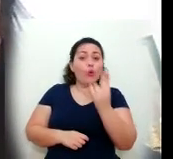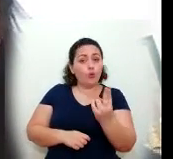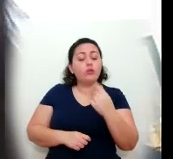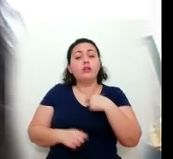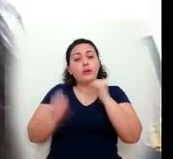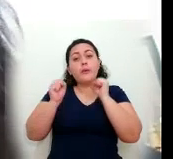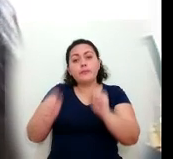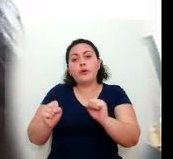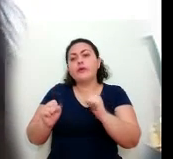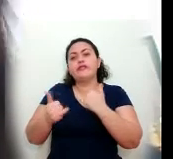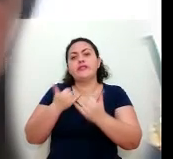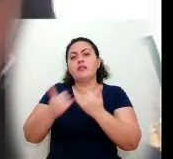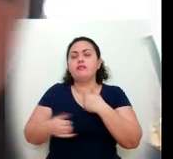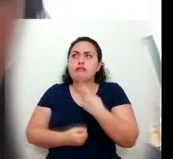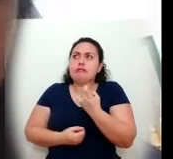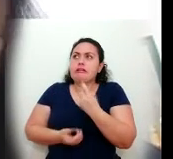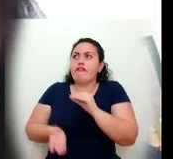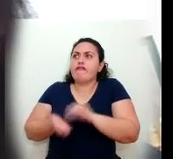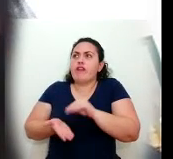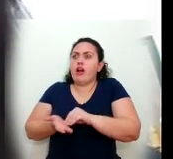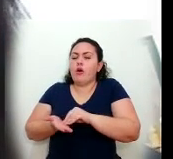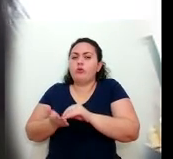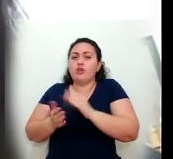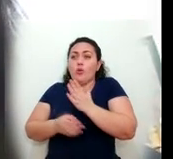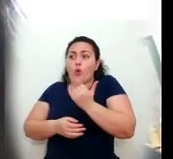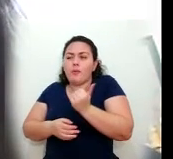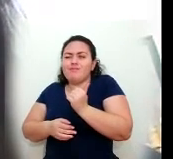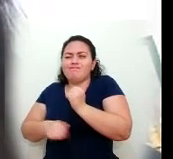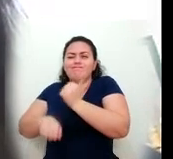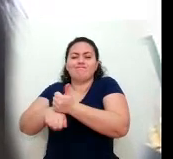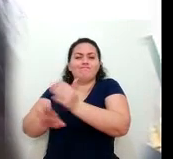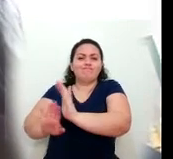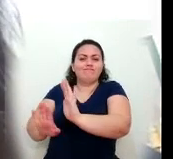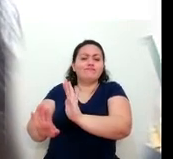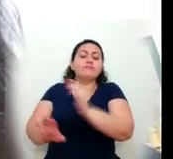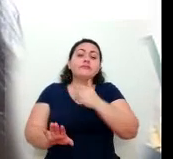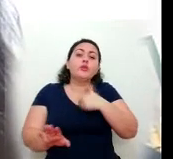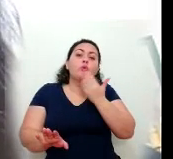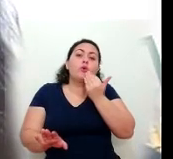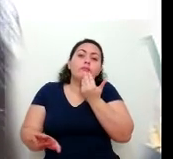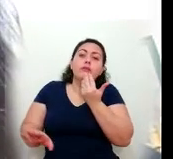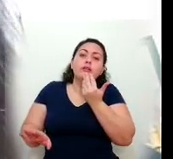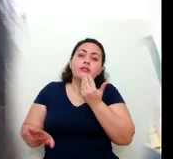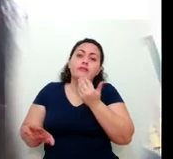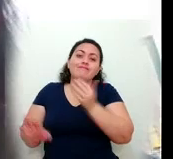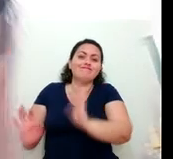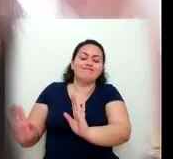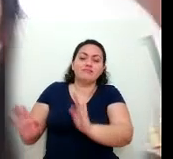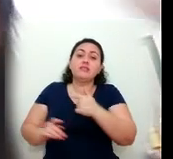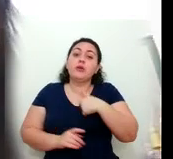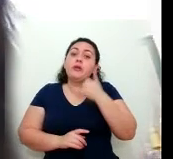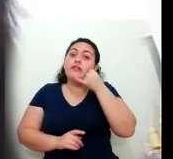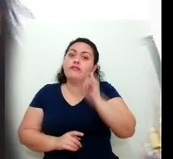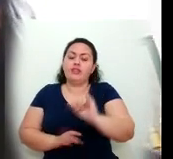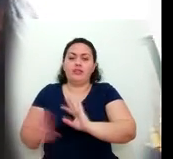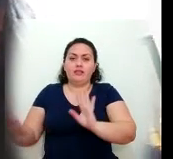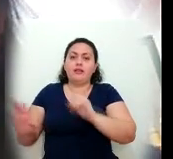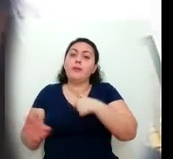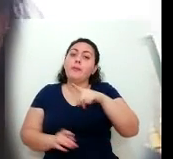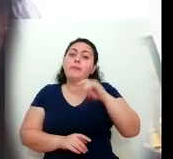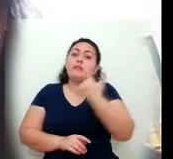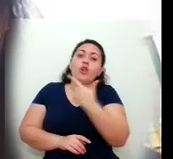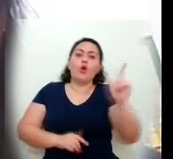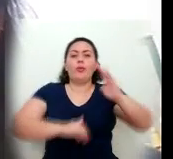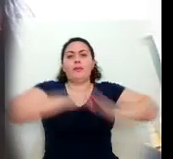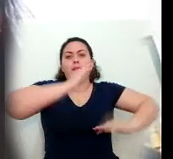pouco preencher isso com uma outra atividade, né? E que às vezes pode estar relacionada à alimentação. Ao invés de simplesmente abrir um pacote ou abrir